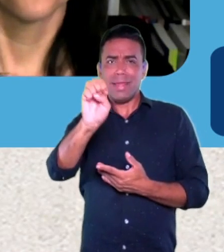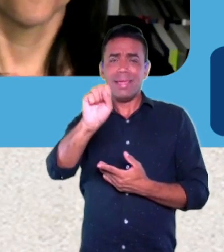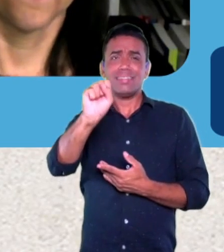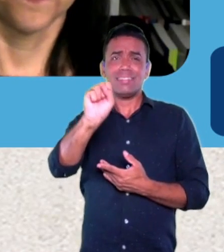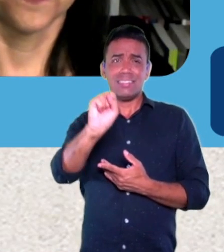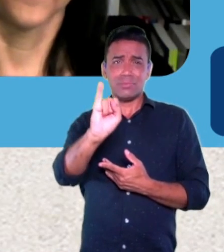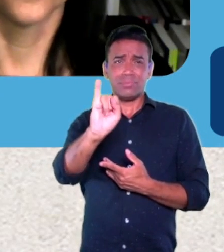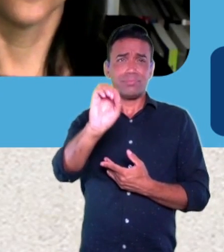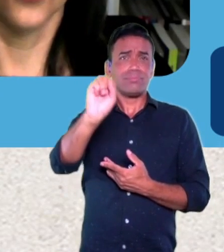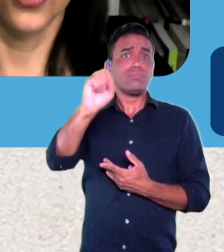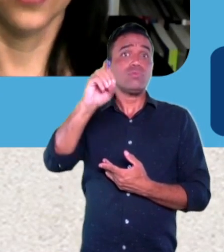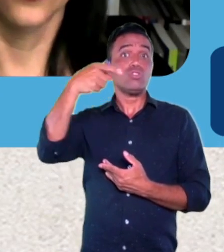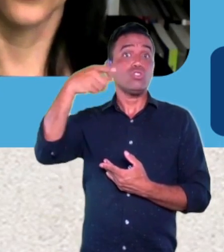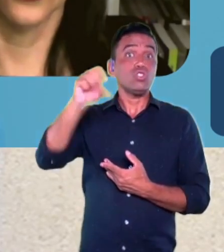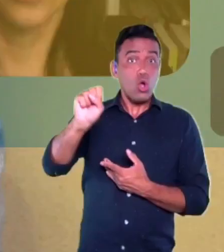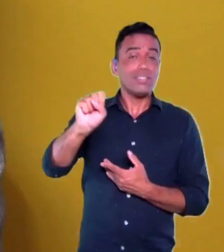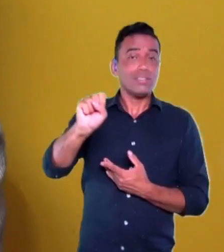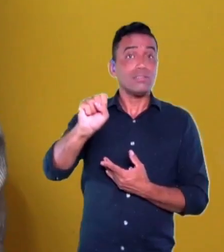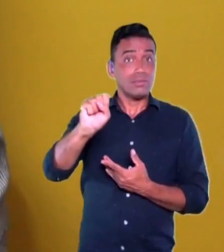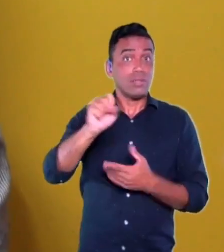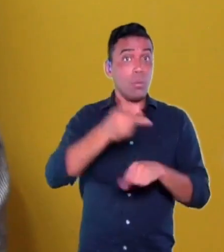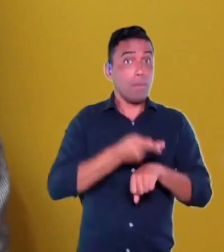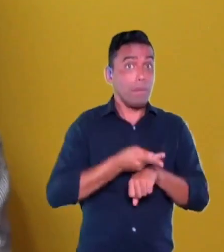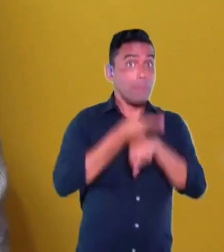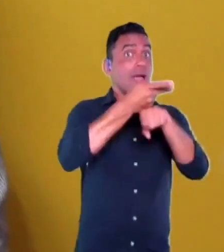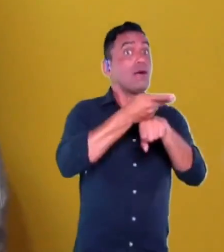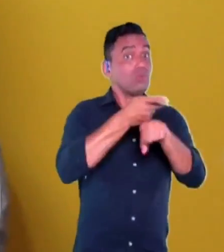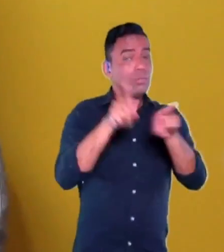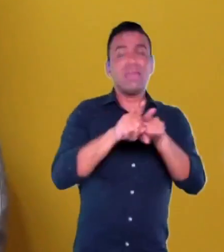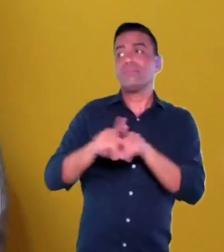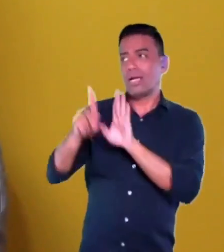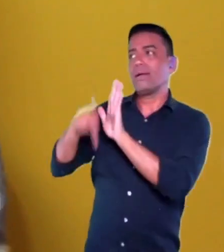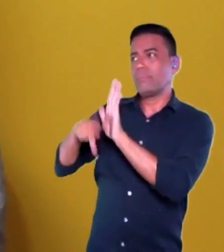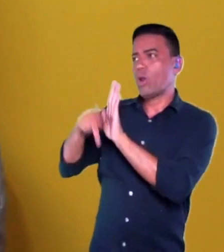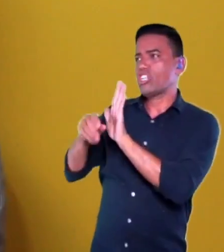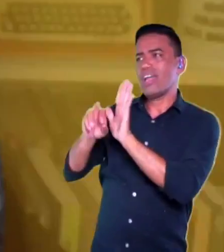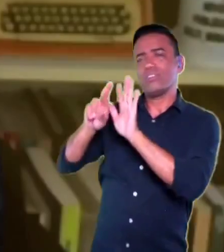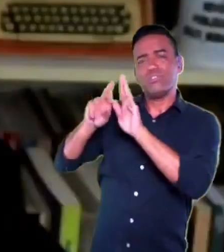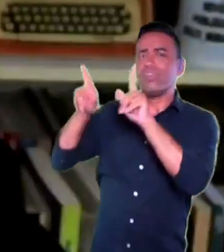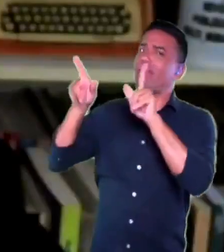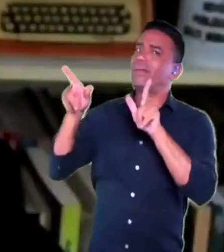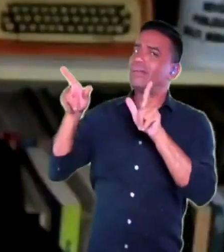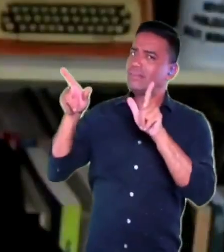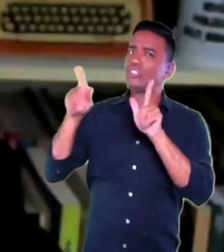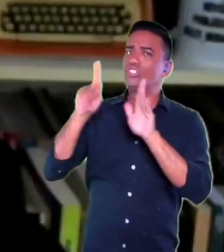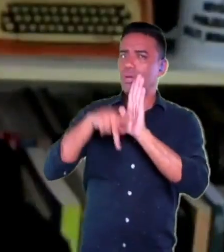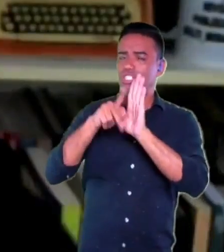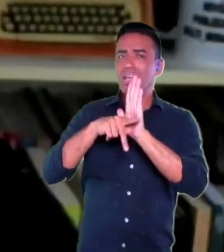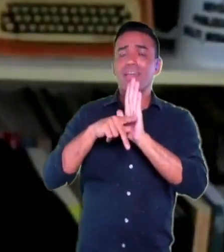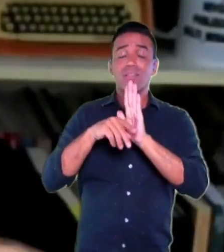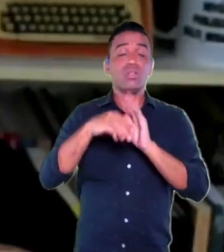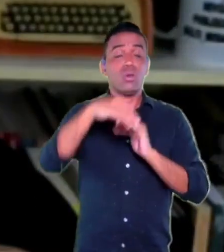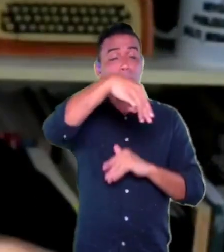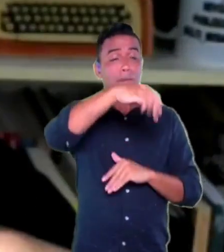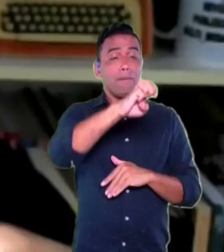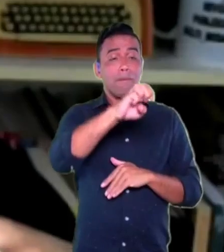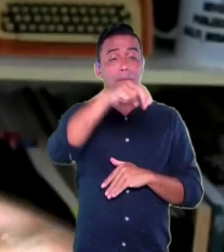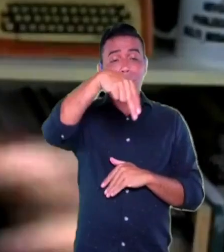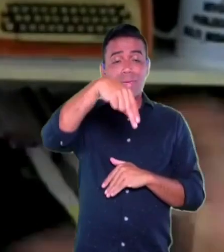do Jabuti? Foi. O dicionário é um projetão, é diferente do Menos Ainda, que é